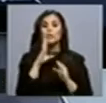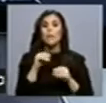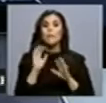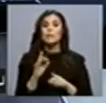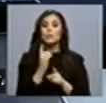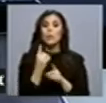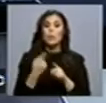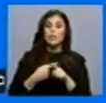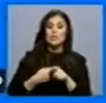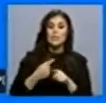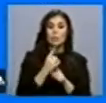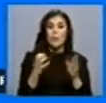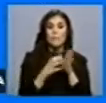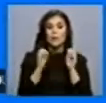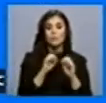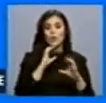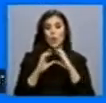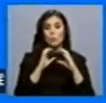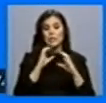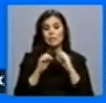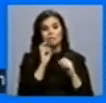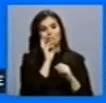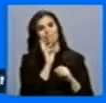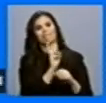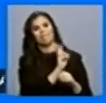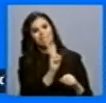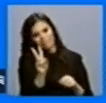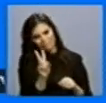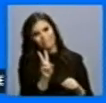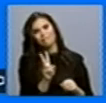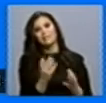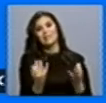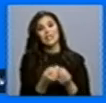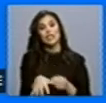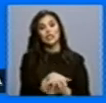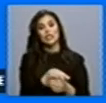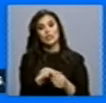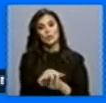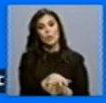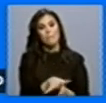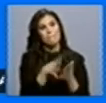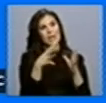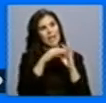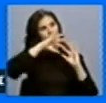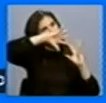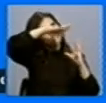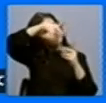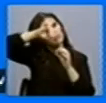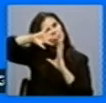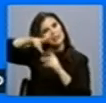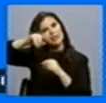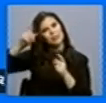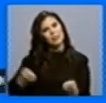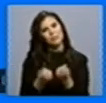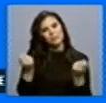grandes marcas de telecomunicações a olhar para cenários muito mais espaciais para também fazerem a sua própria